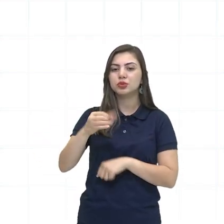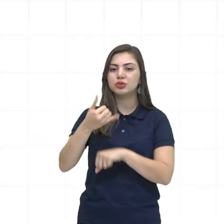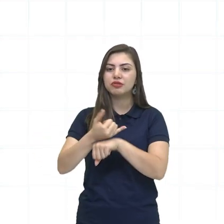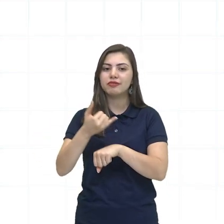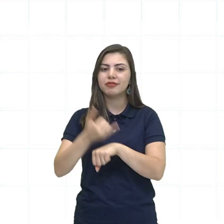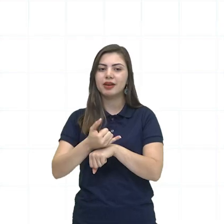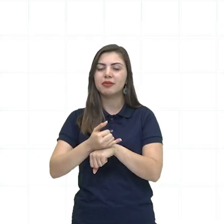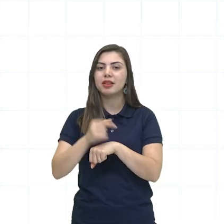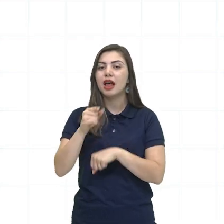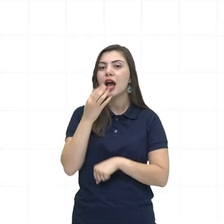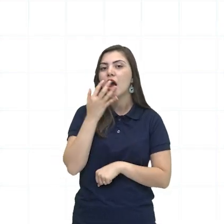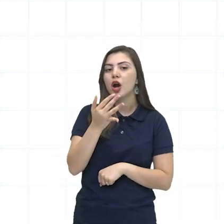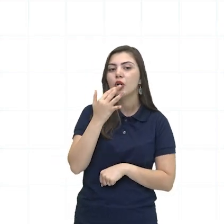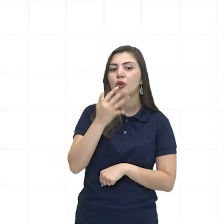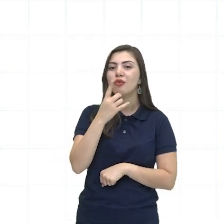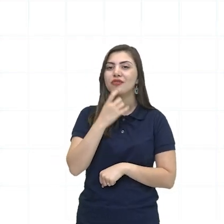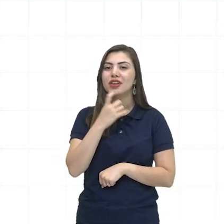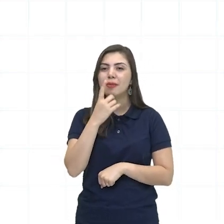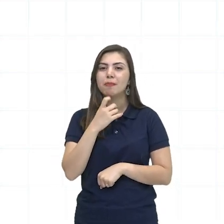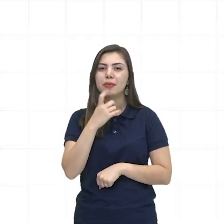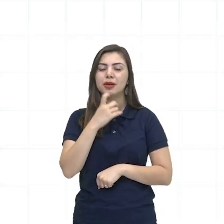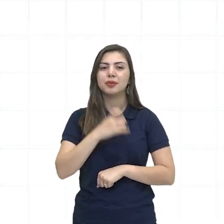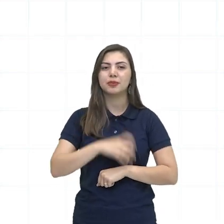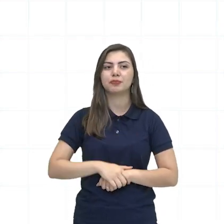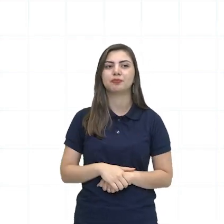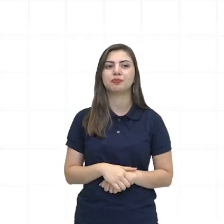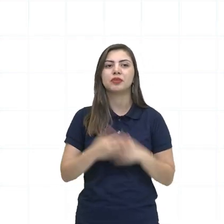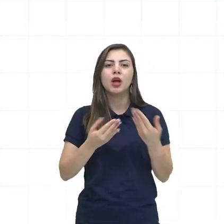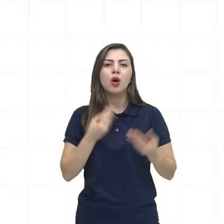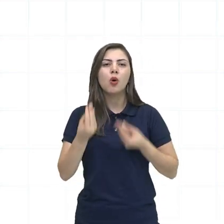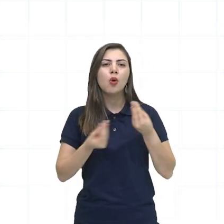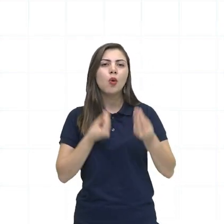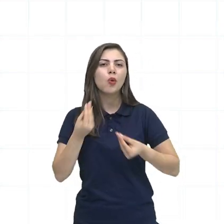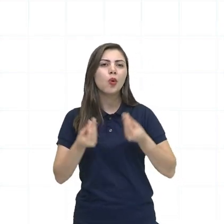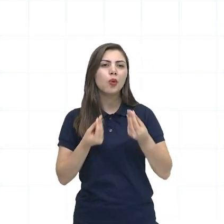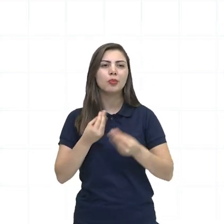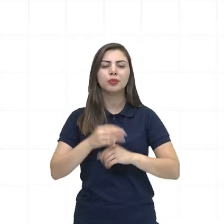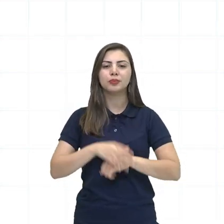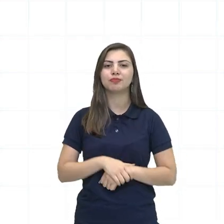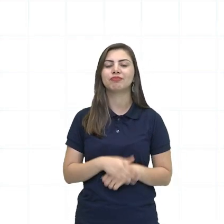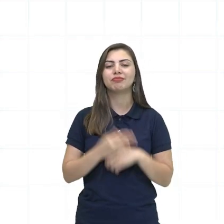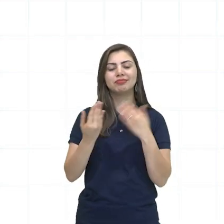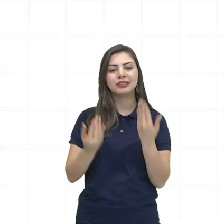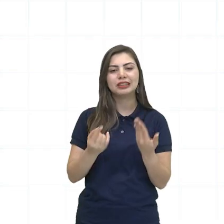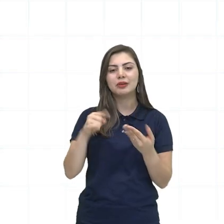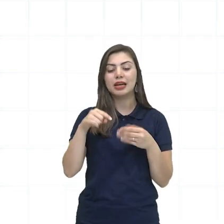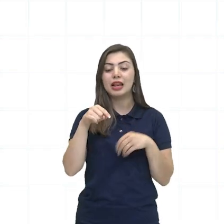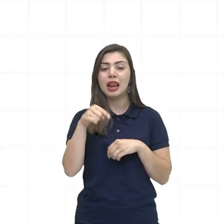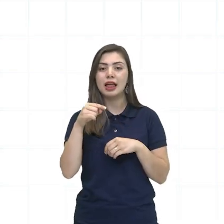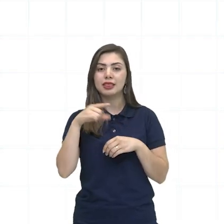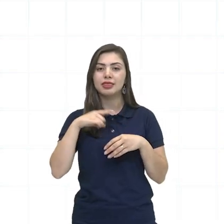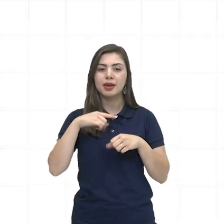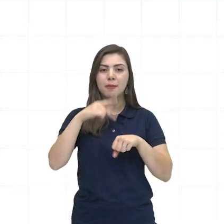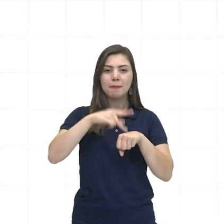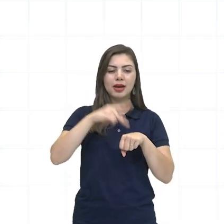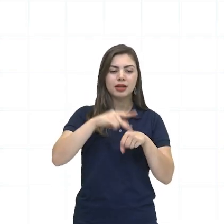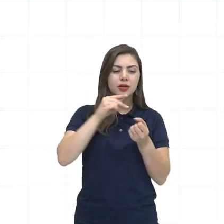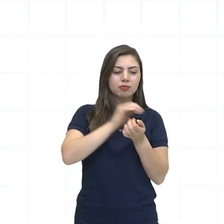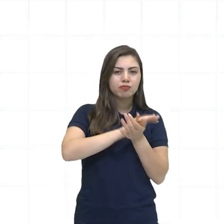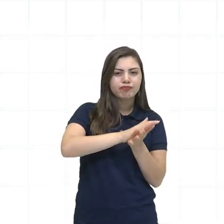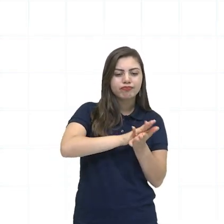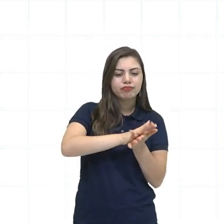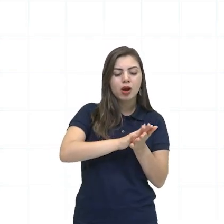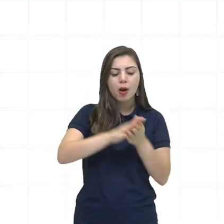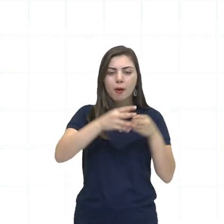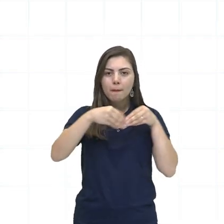coloração vermelho-alaranjada. Então, como é que era feito o procedimento? Era misturada o pó dessas